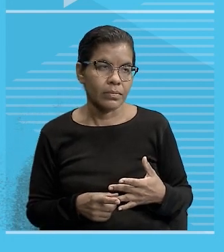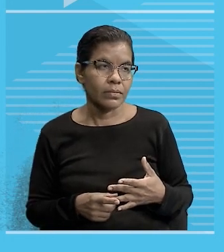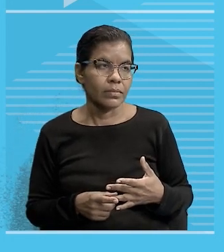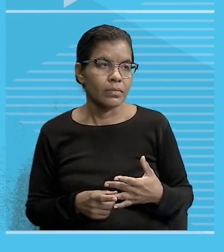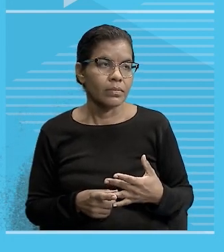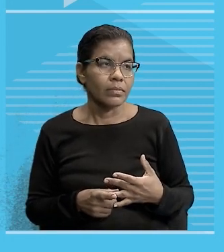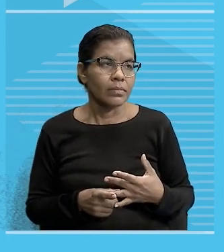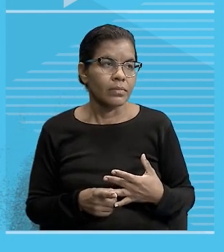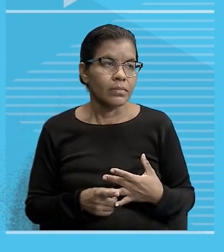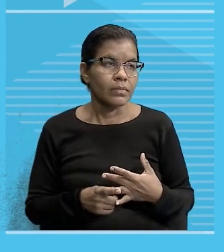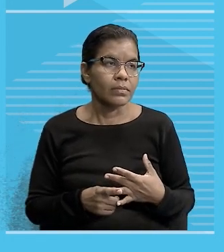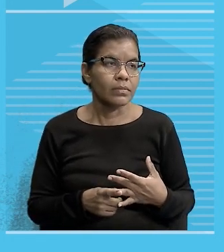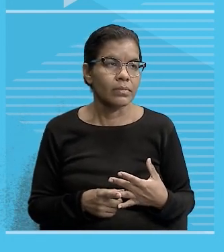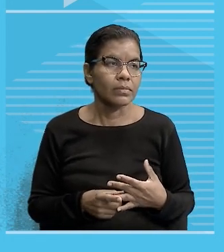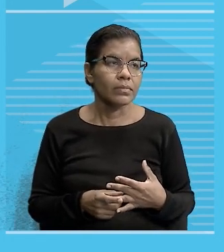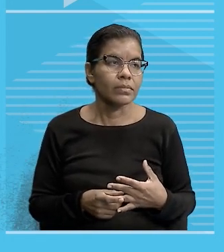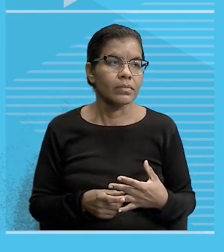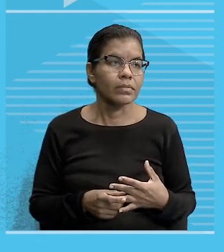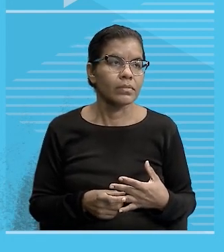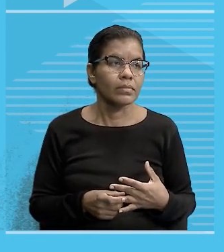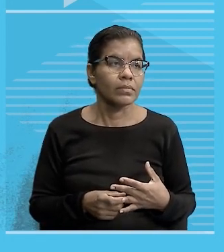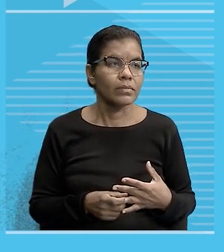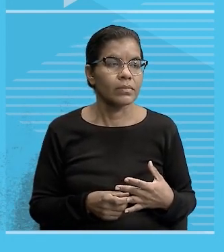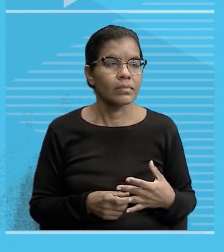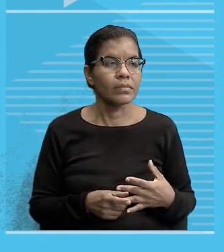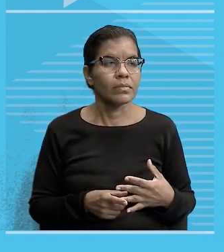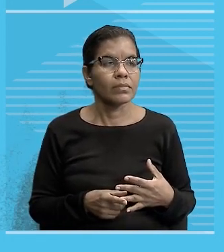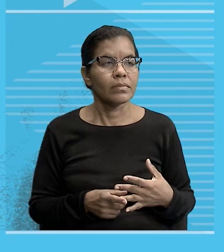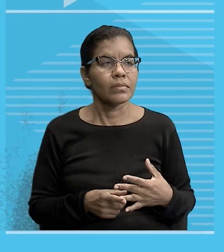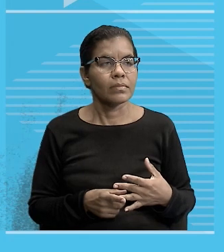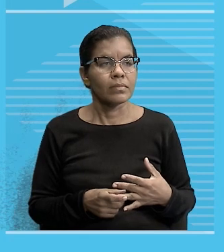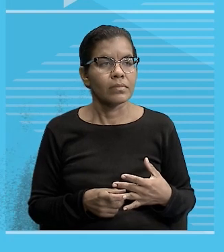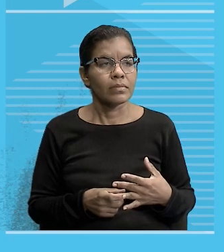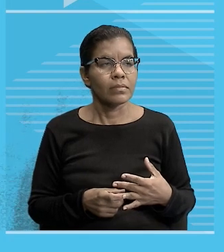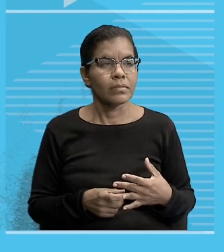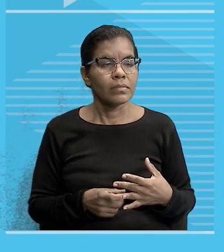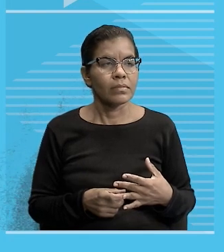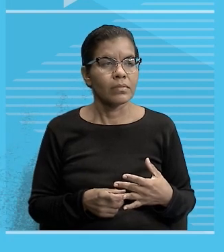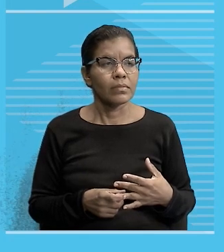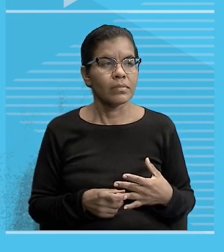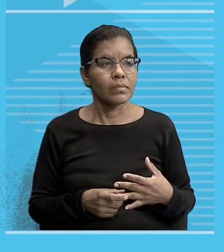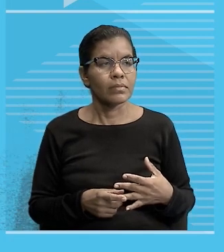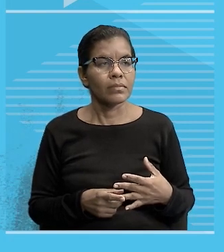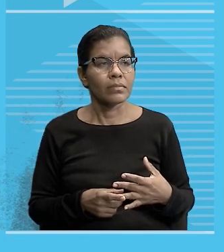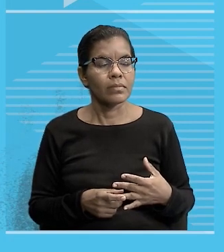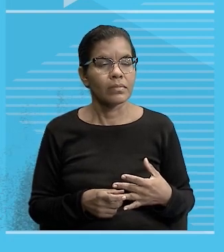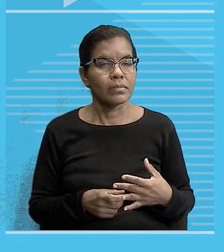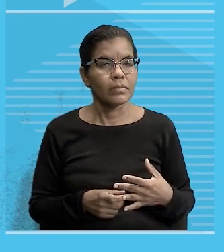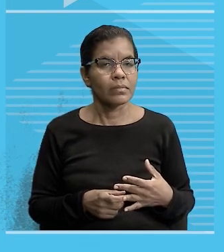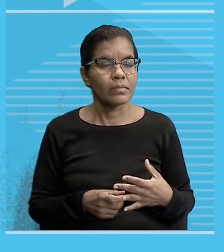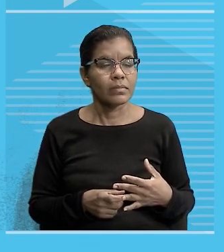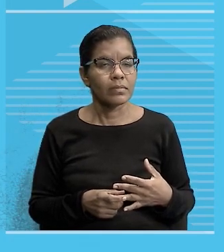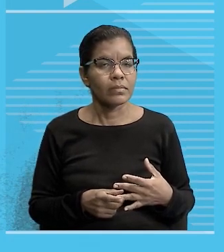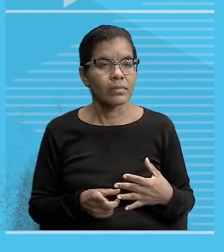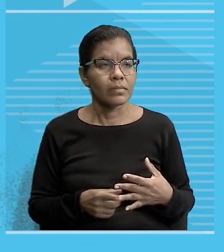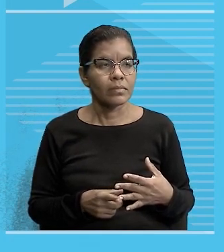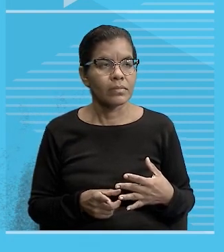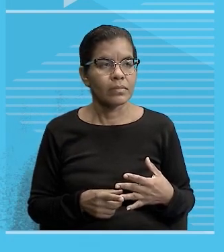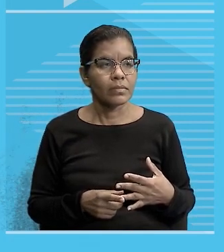identificar os responsáveis por cada atividade da organização